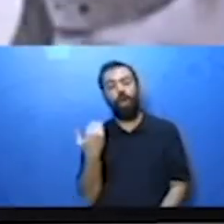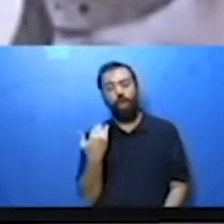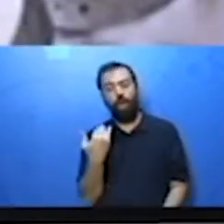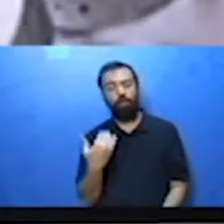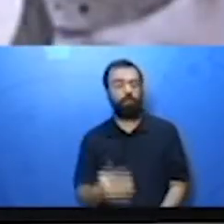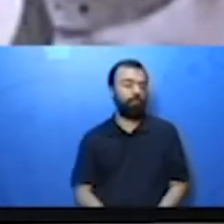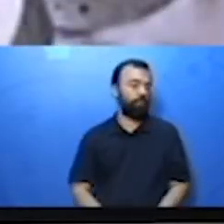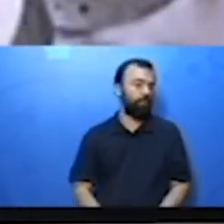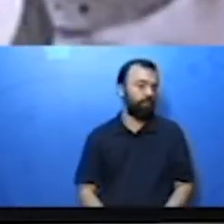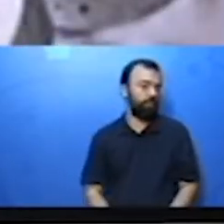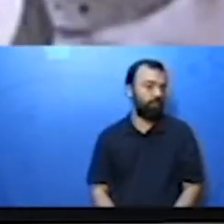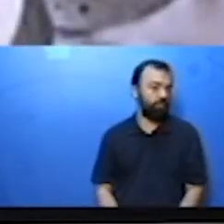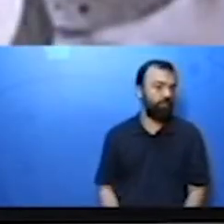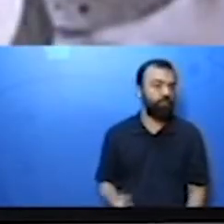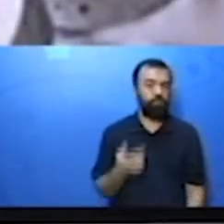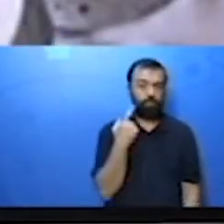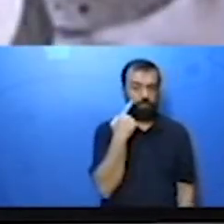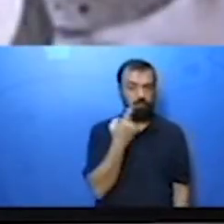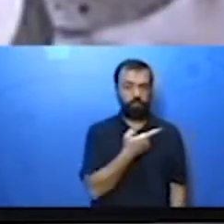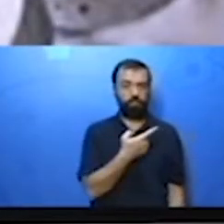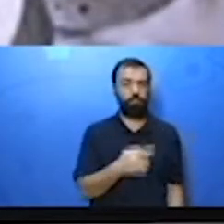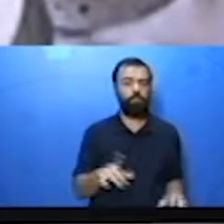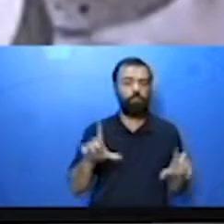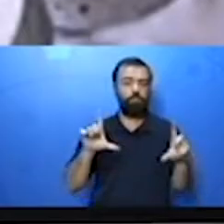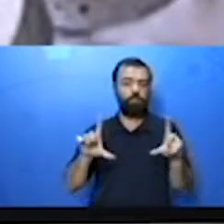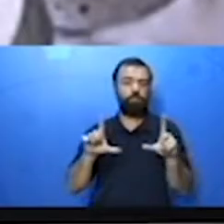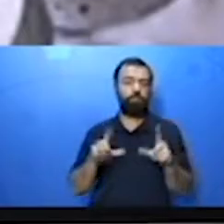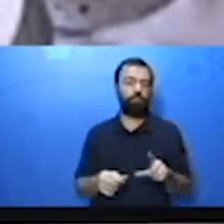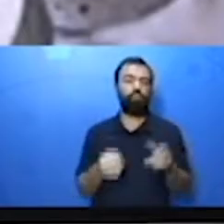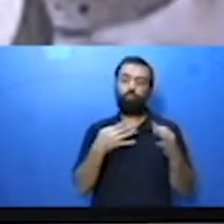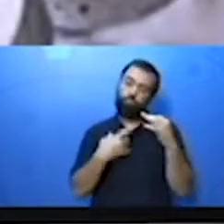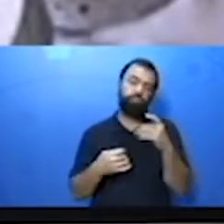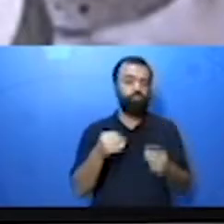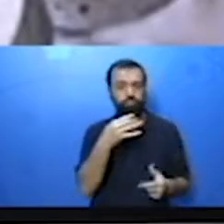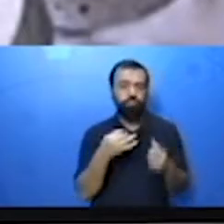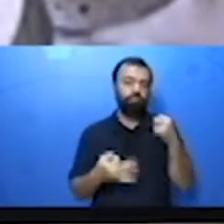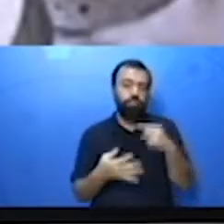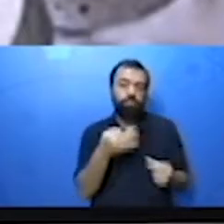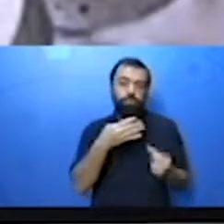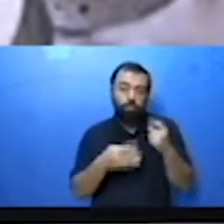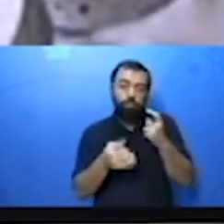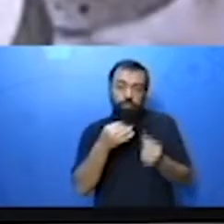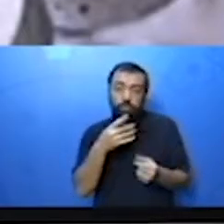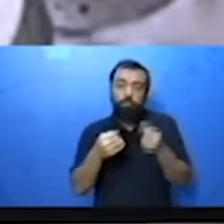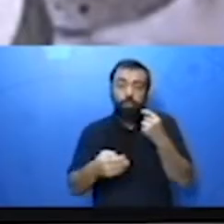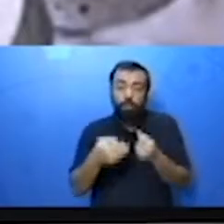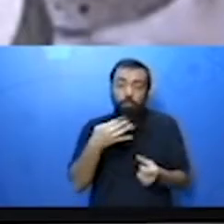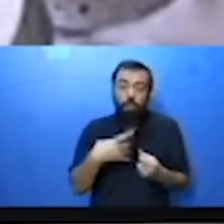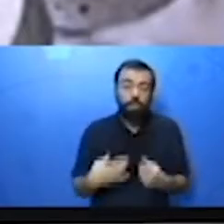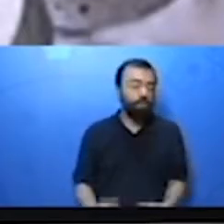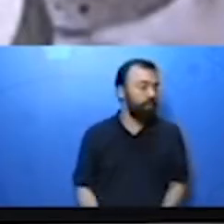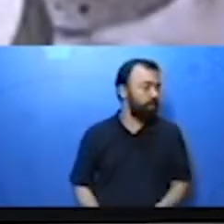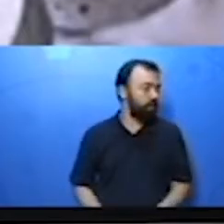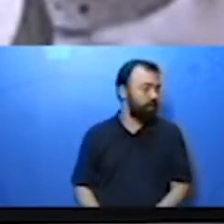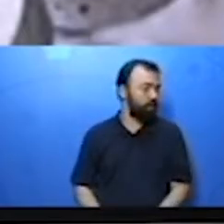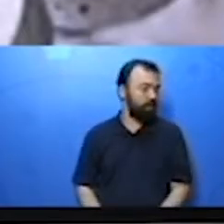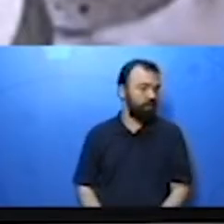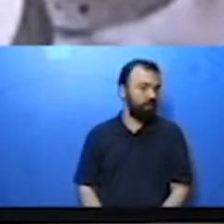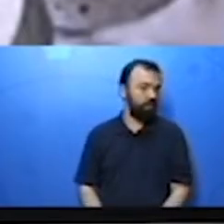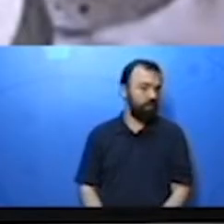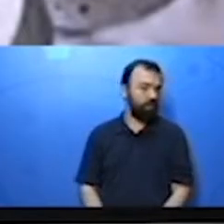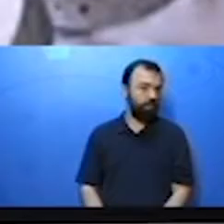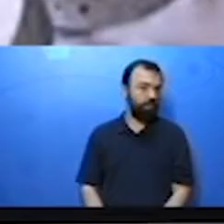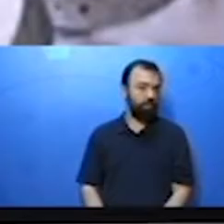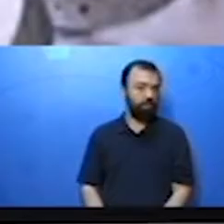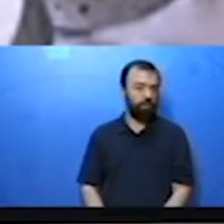Olha ali, ele tem a figura, né, de uma moça tomando vários remédios. Obviamente, não foi um médico que indicou, né,